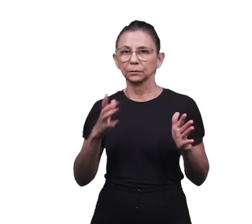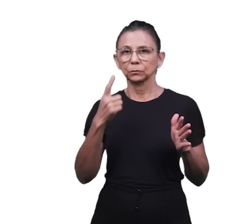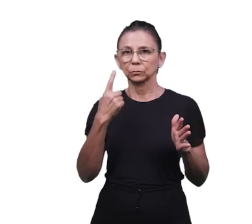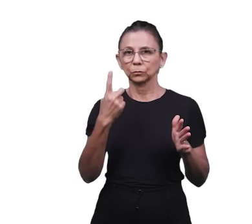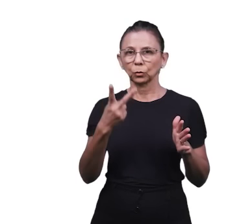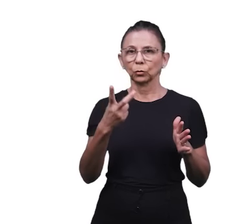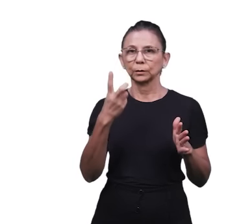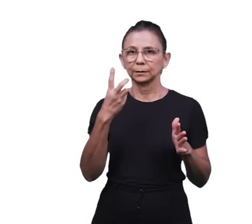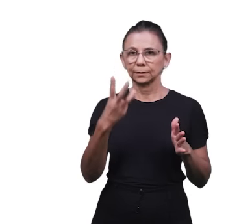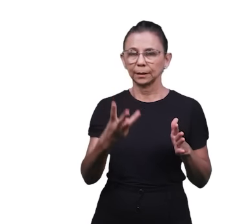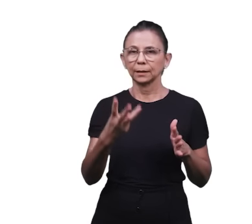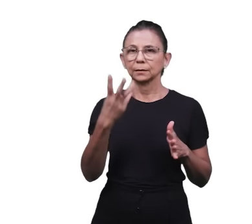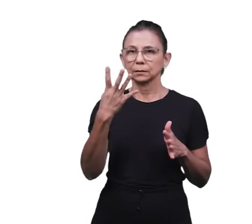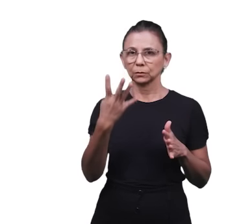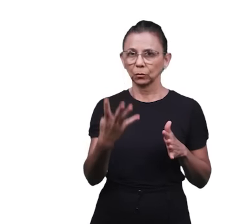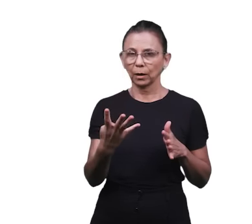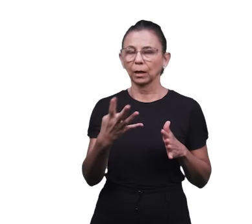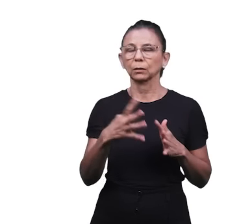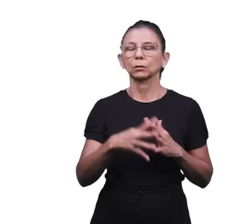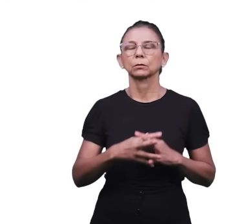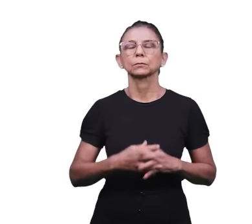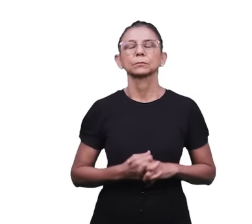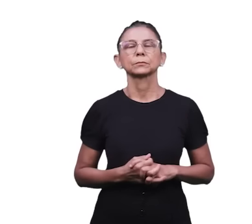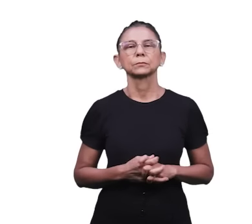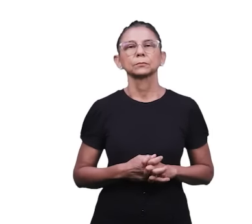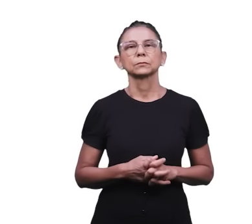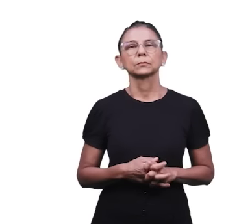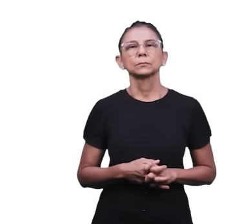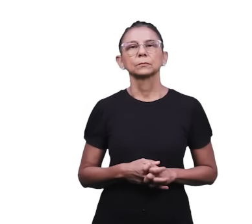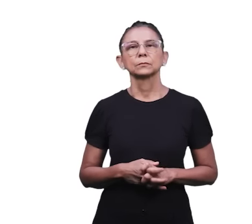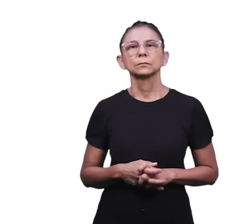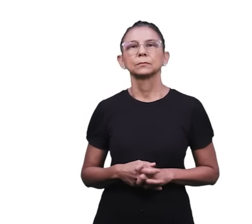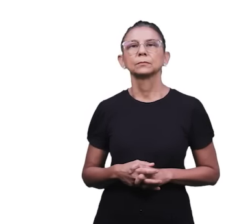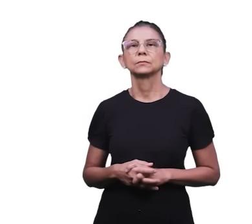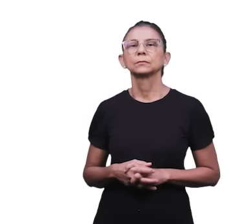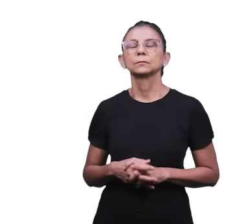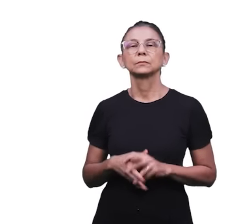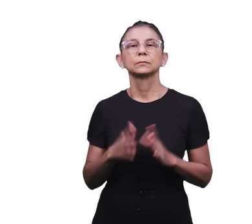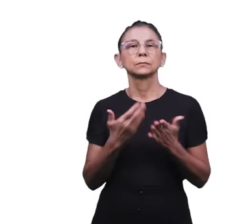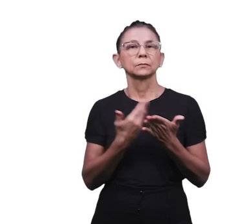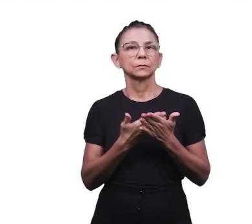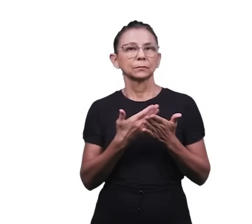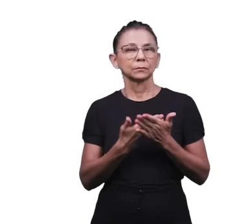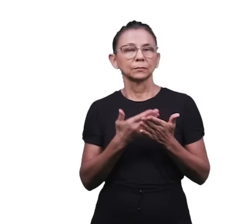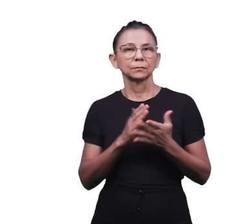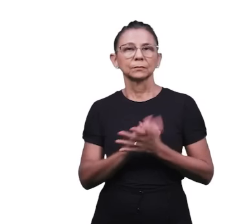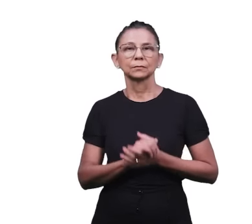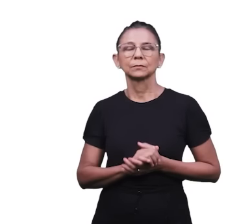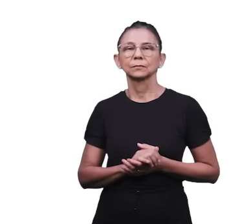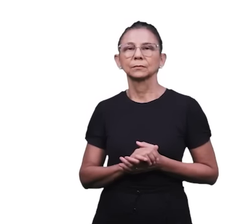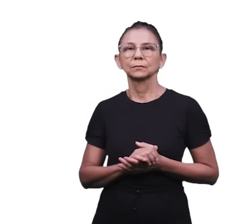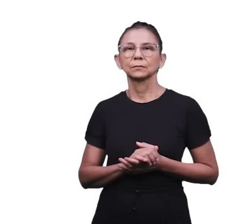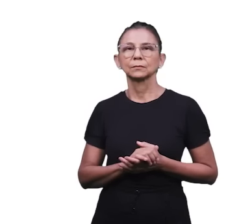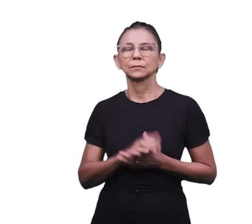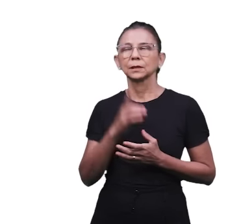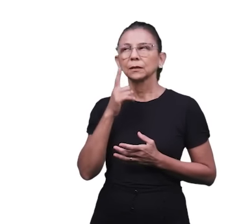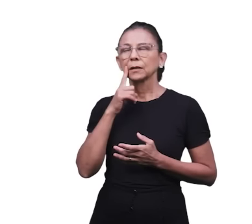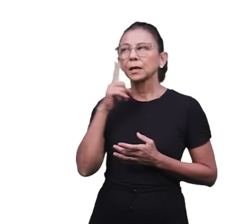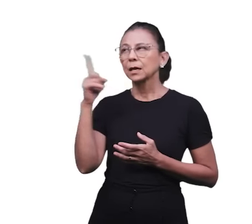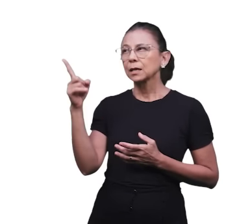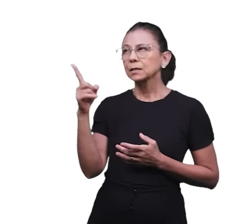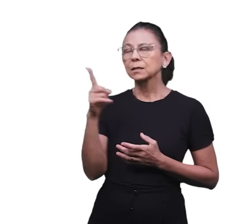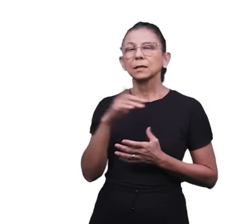com um dois três quatro estudamos sobre o estakato Essas